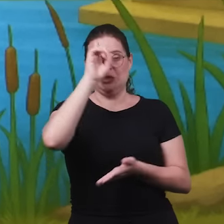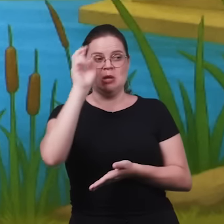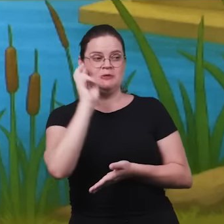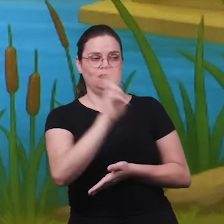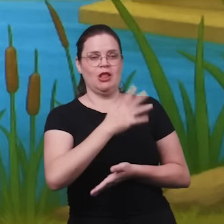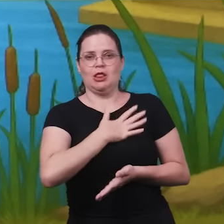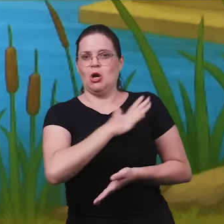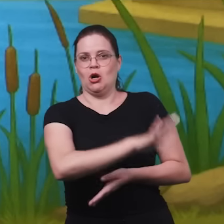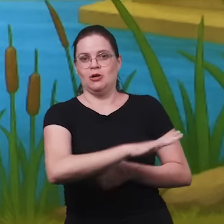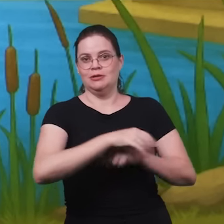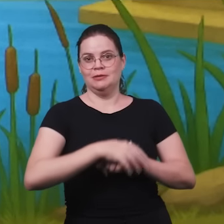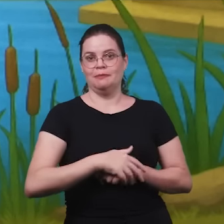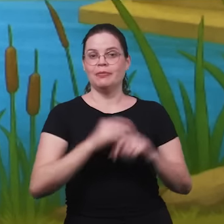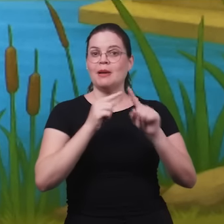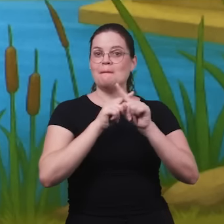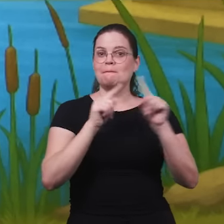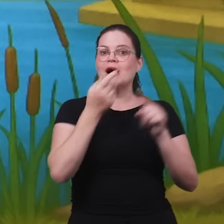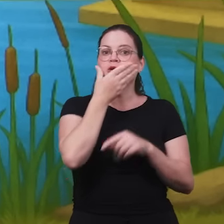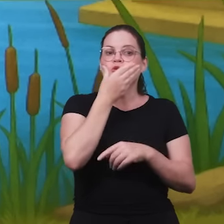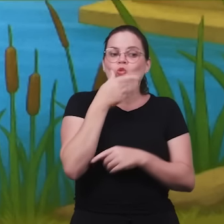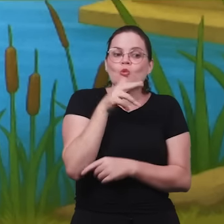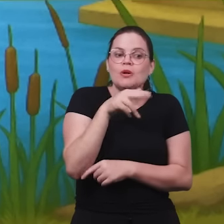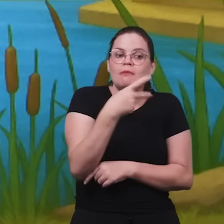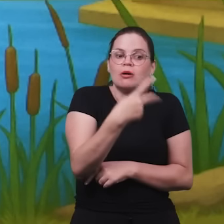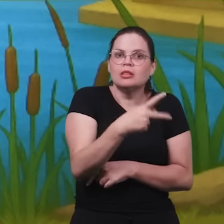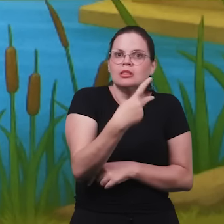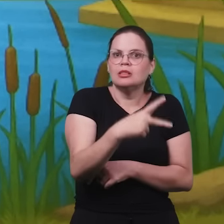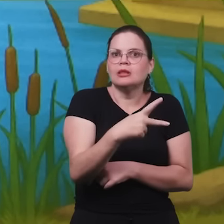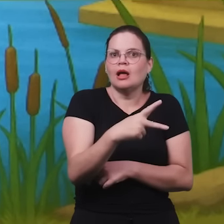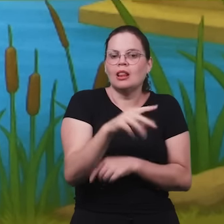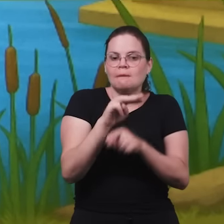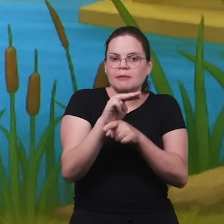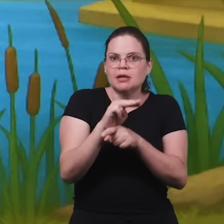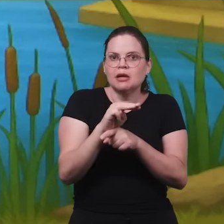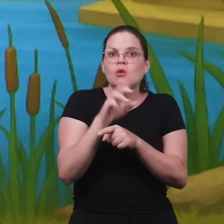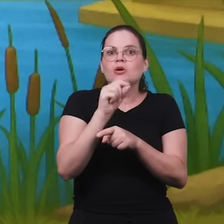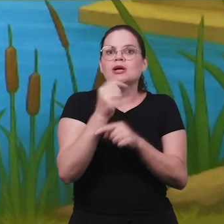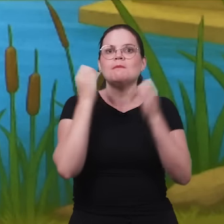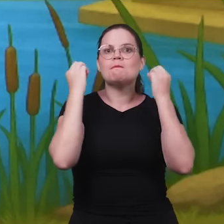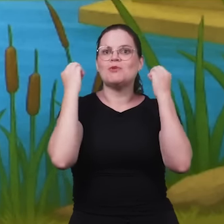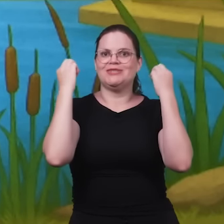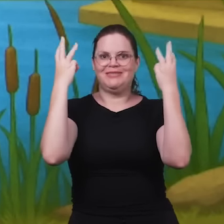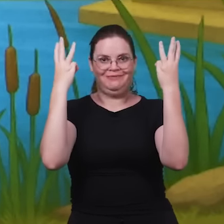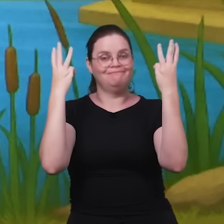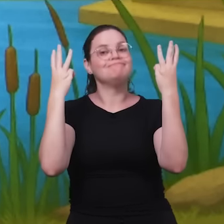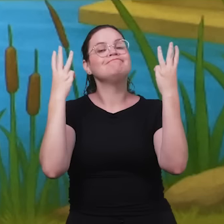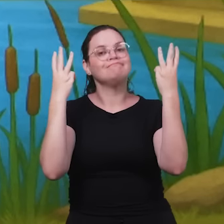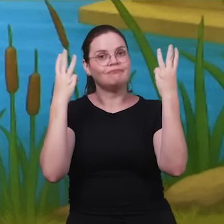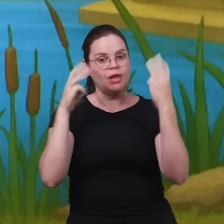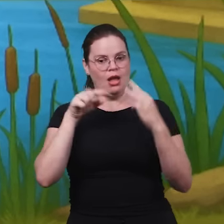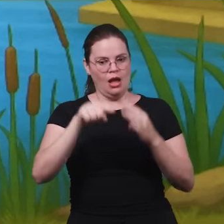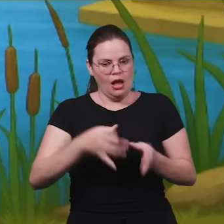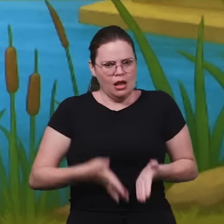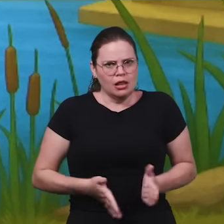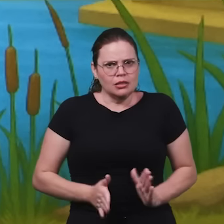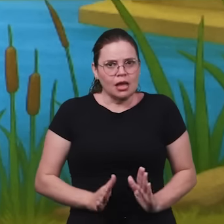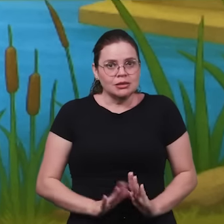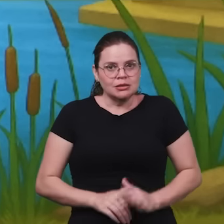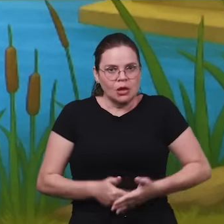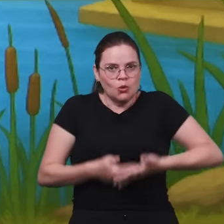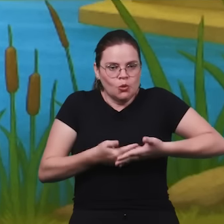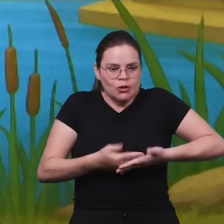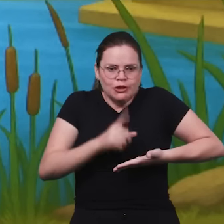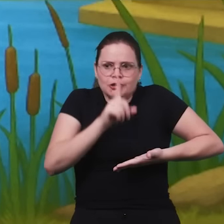Deus. O seu irmão Moisés nasceu num tempo difícil, O povo de Israel